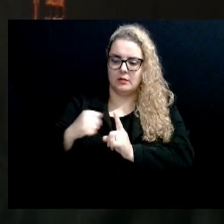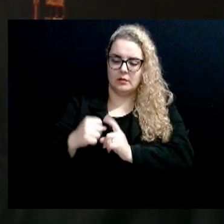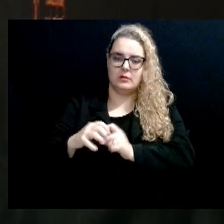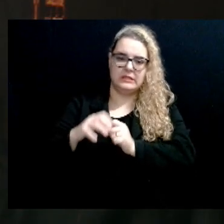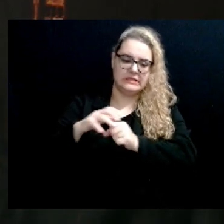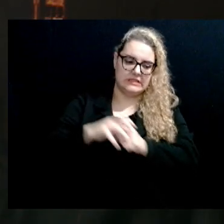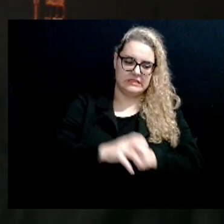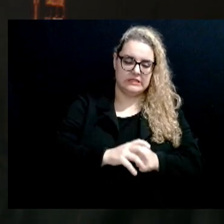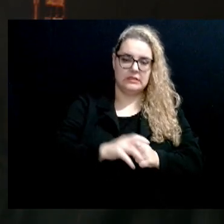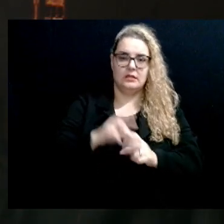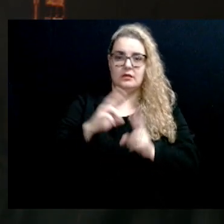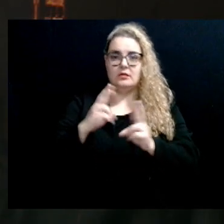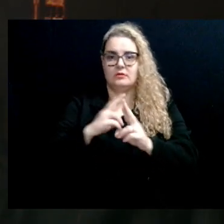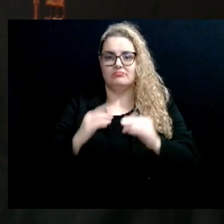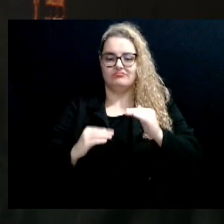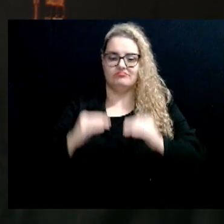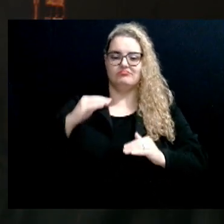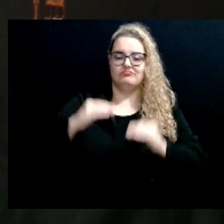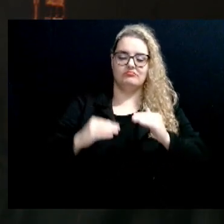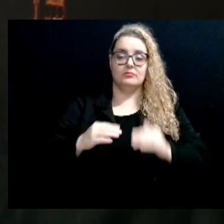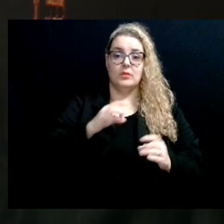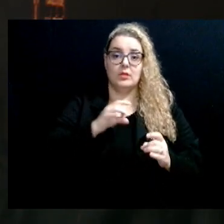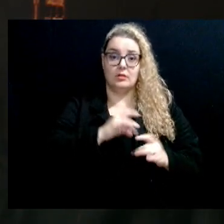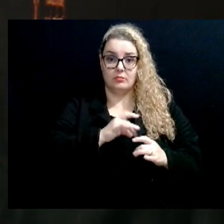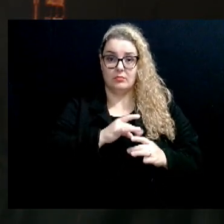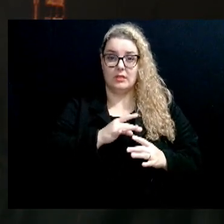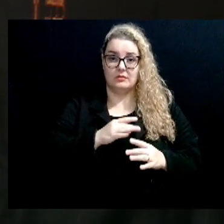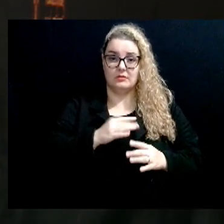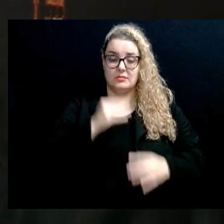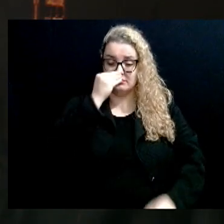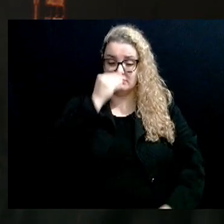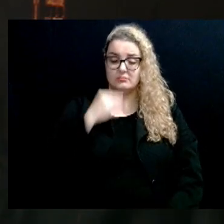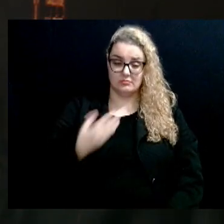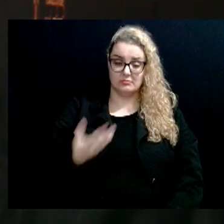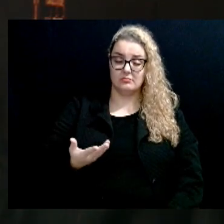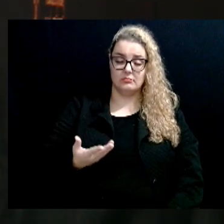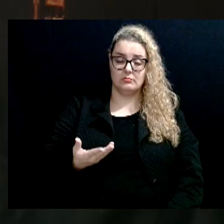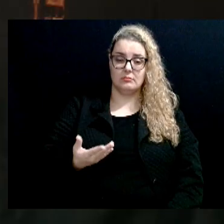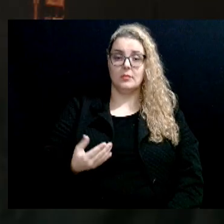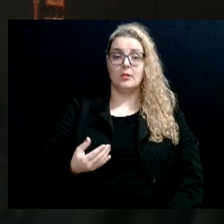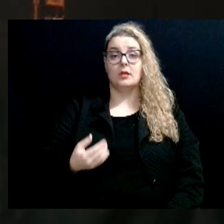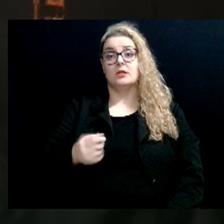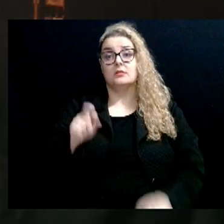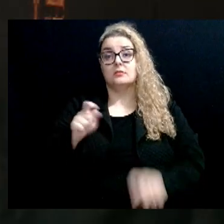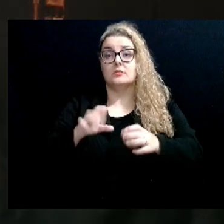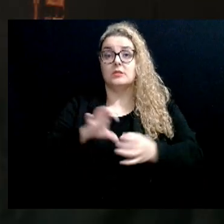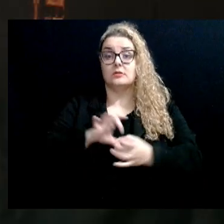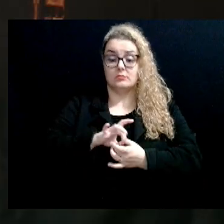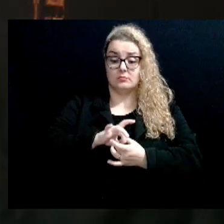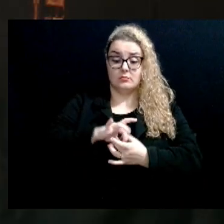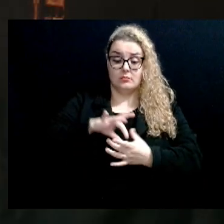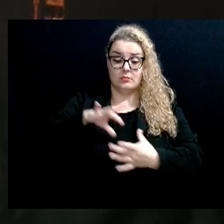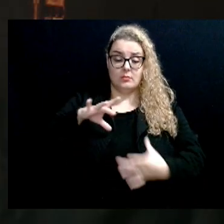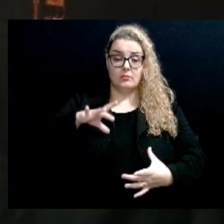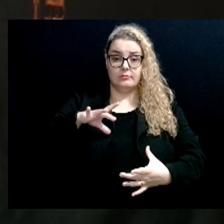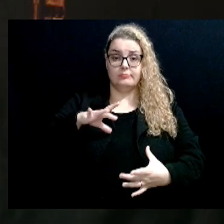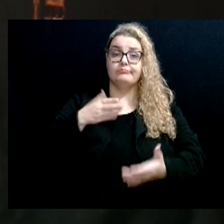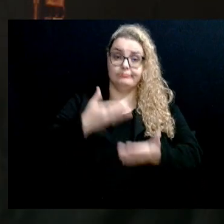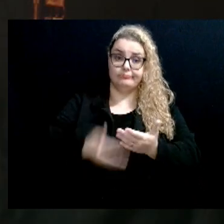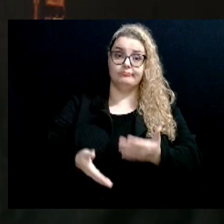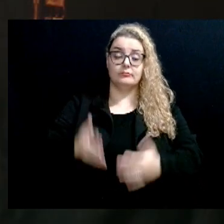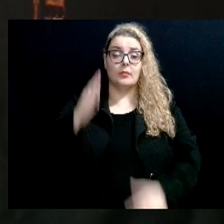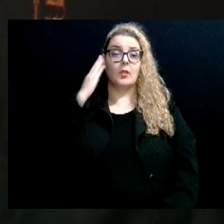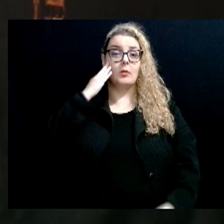medo constante de rejeição têm levado muitas pessoas a viverem desconectadas de si mesmas. Para entender como esse comportamento